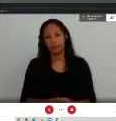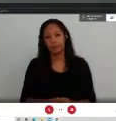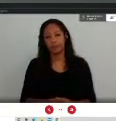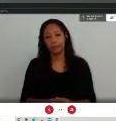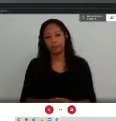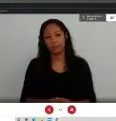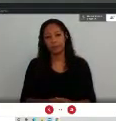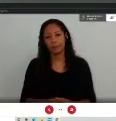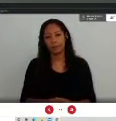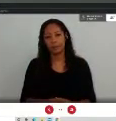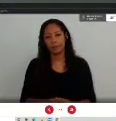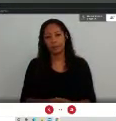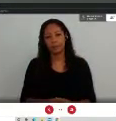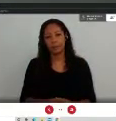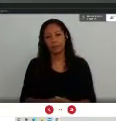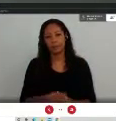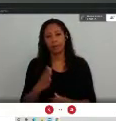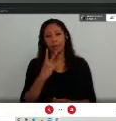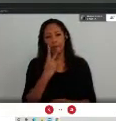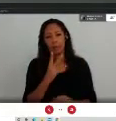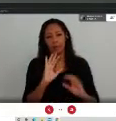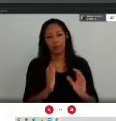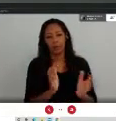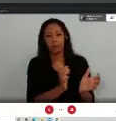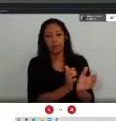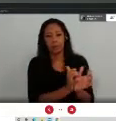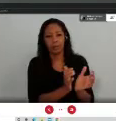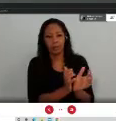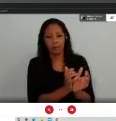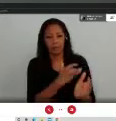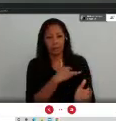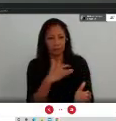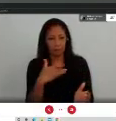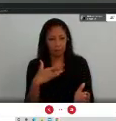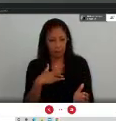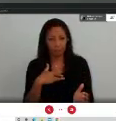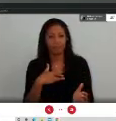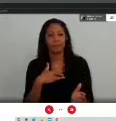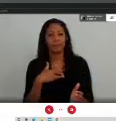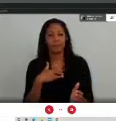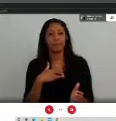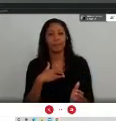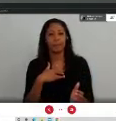os nossos vereadores da Comissão de Saúde, né? Nós estamos em busca de